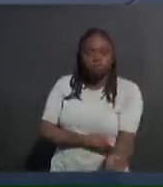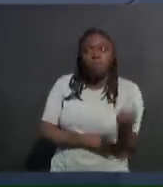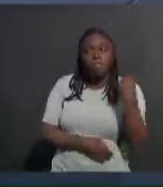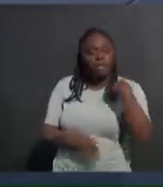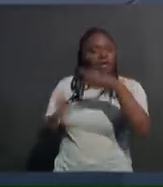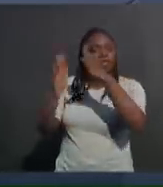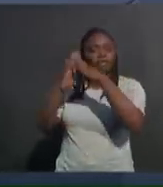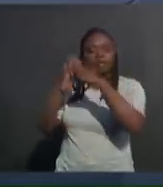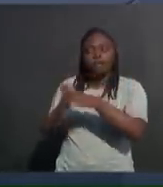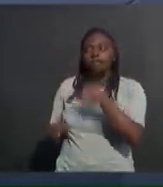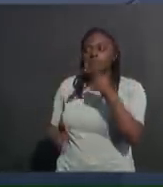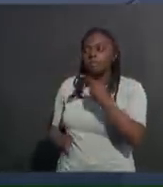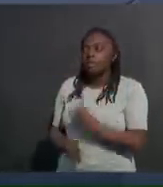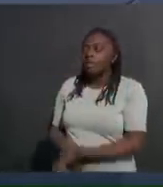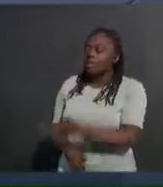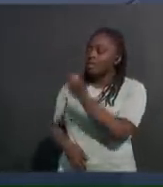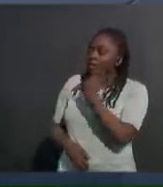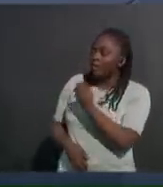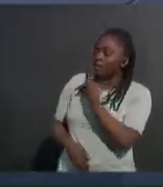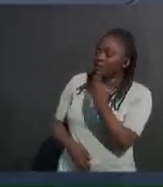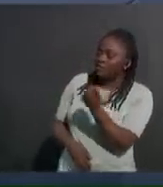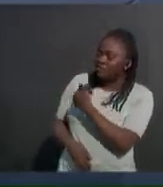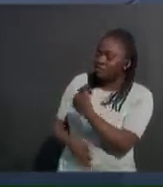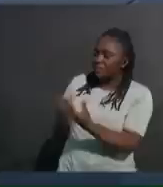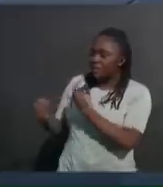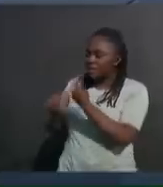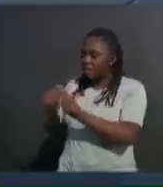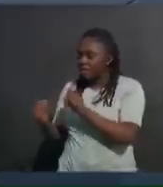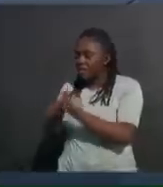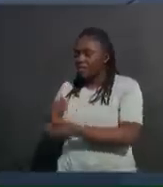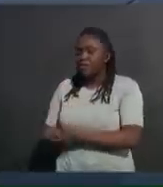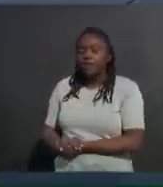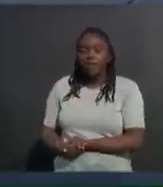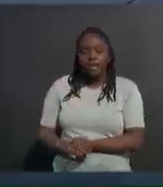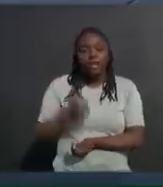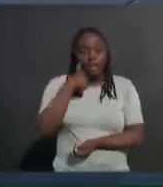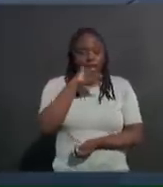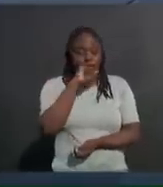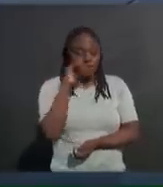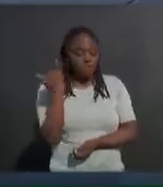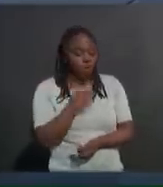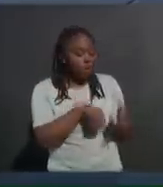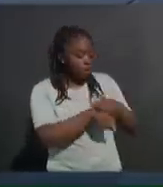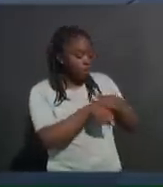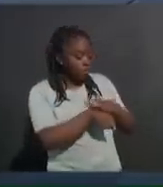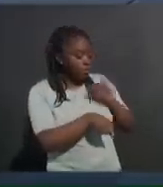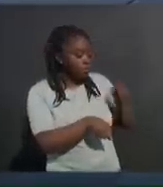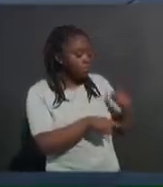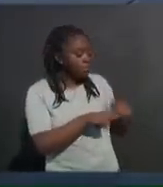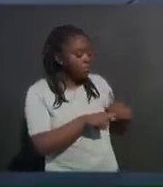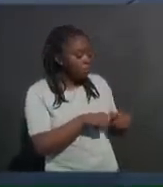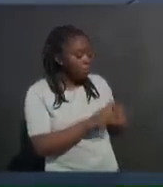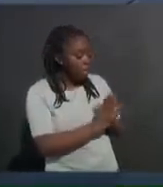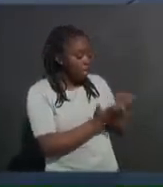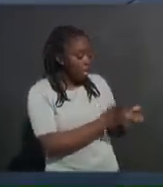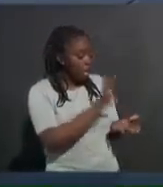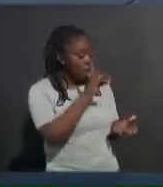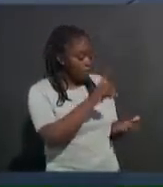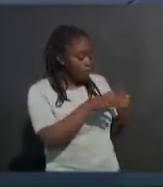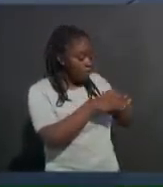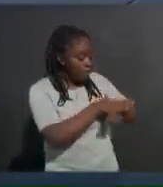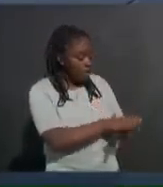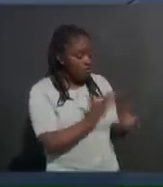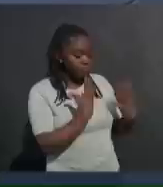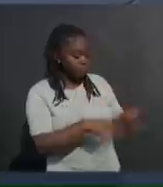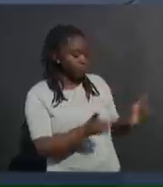dele. Falei, vim aqui, tudo bem, como é que você está? A mãe dele falou assim, conversa com ele. Falei, por quê? Ele jogou a Bíblia debaixo da cama. Falou que não quer